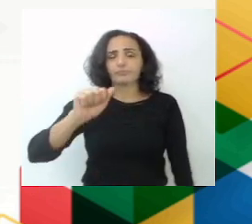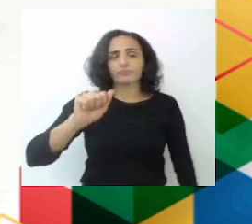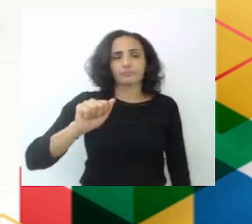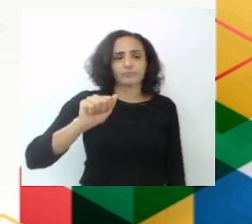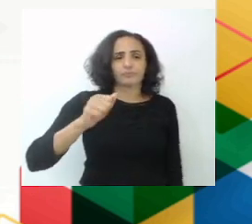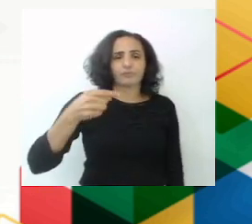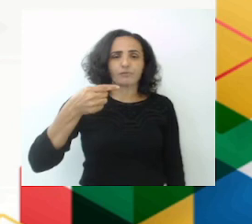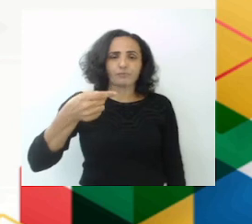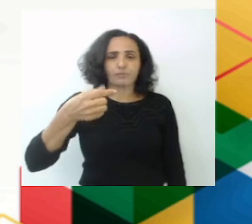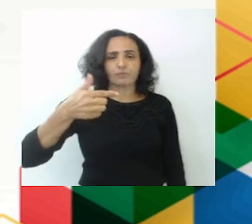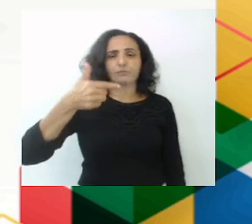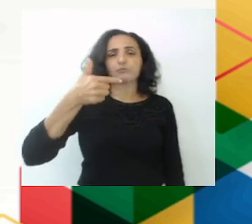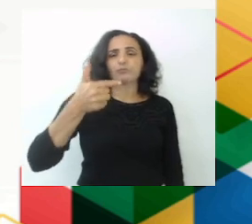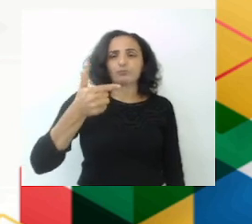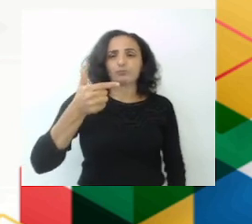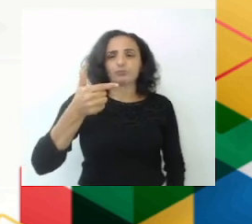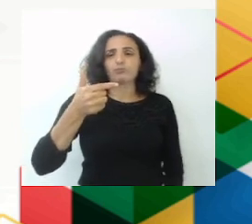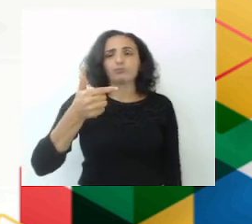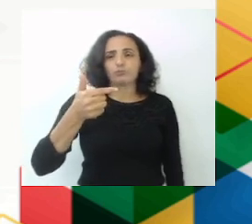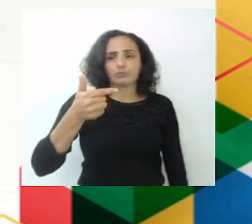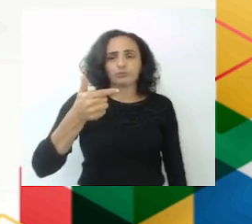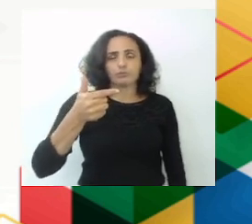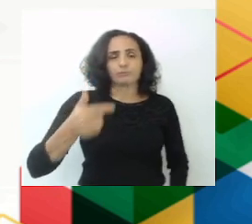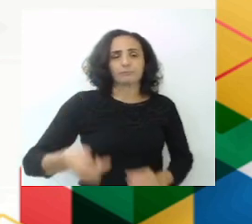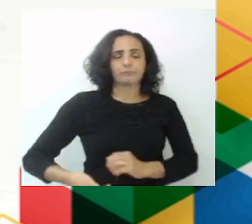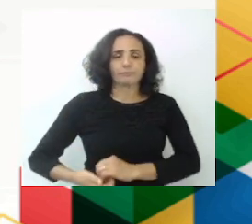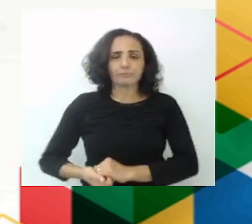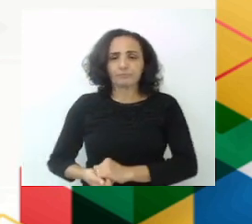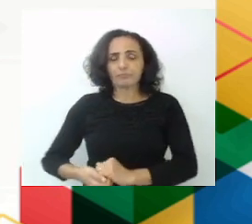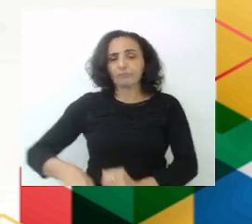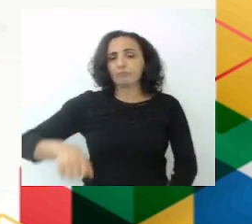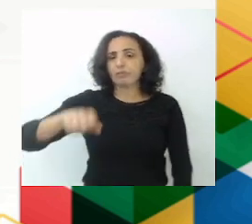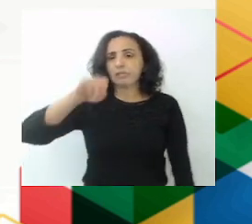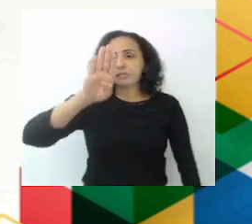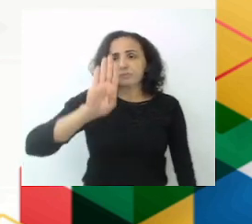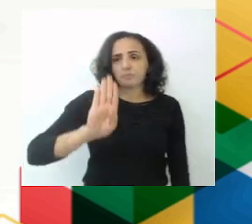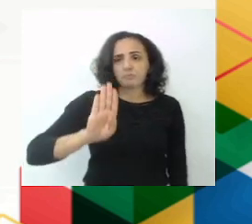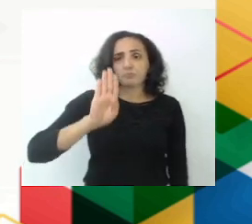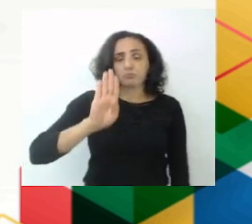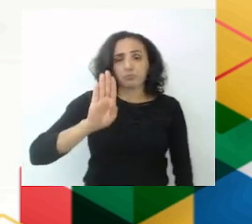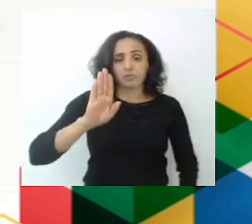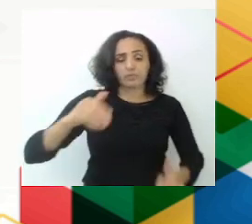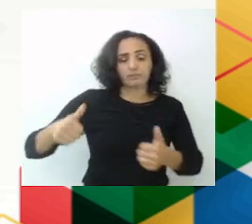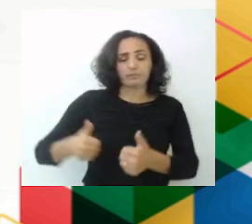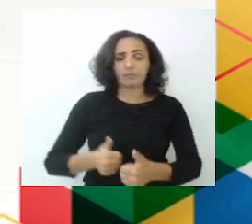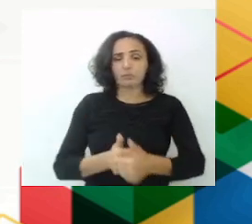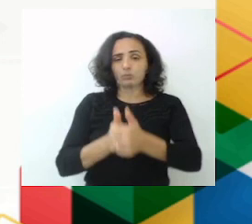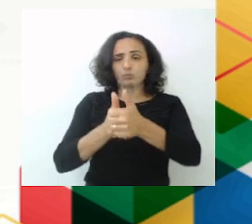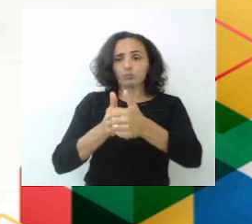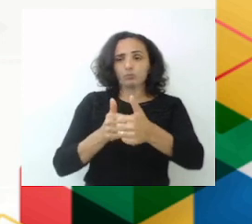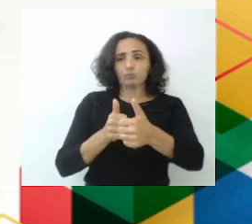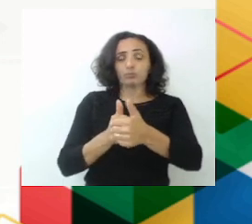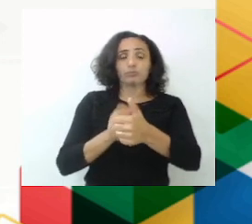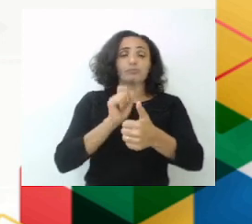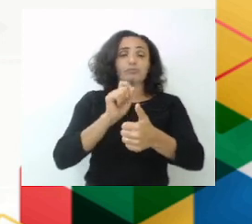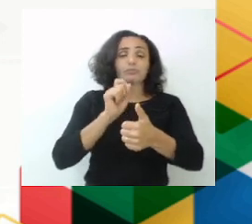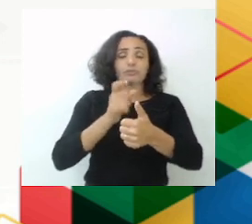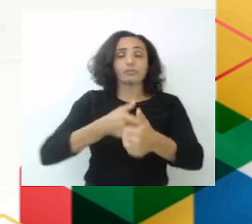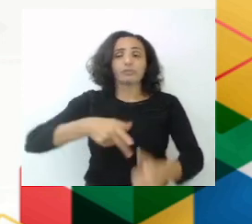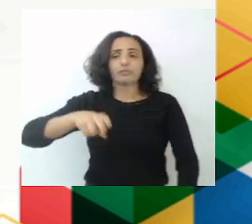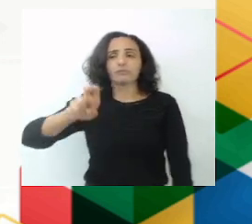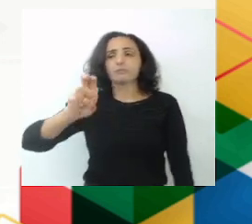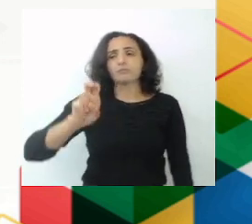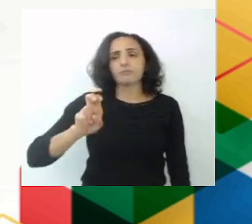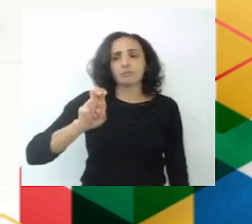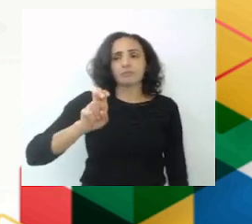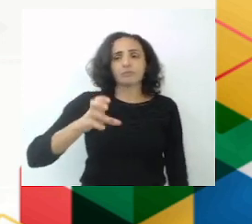é menos 2 porque está na frente do x ao quadrado. O B é o termo que acompanha o x, então ali no caso 5.